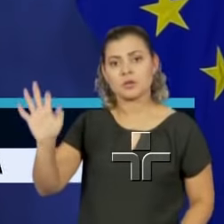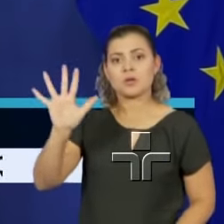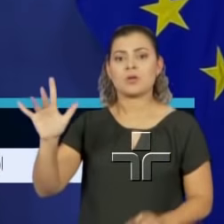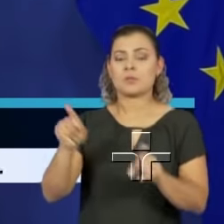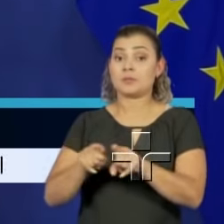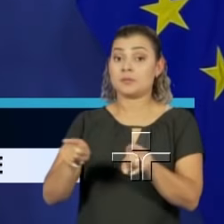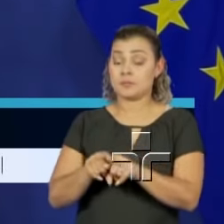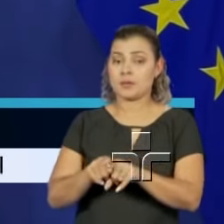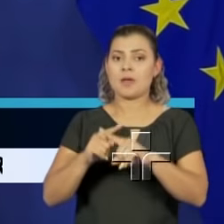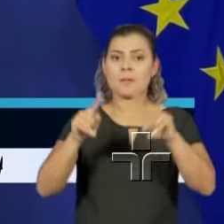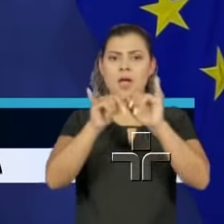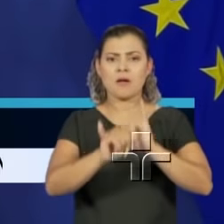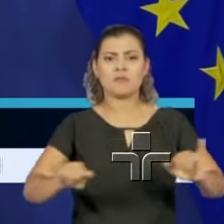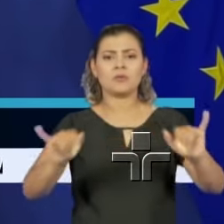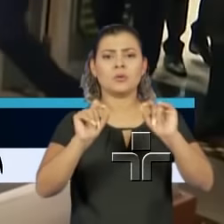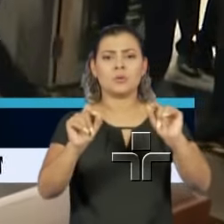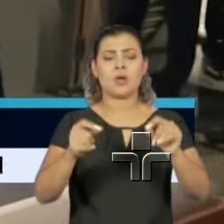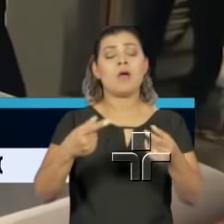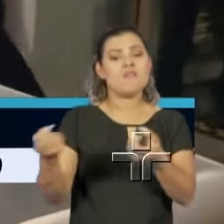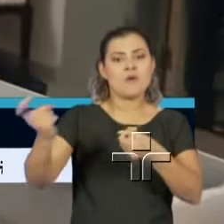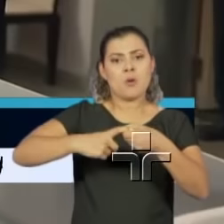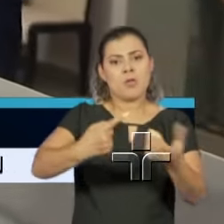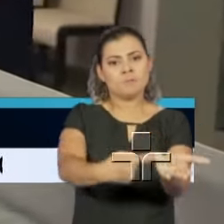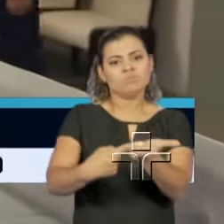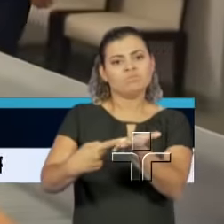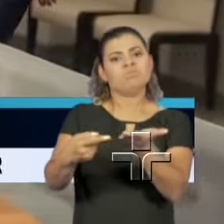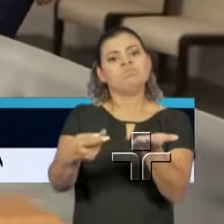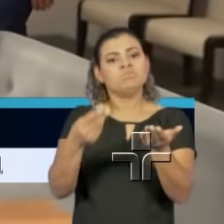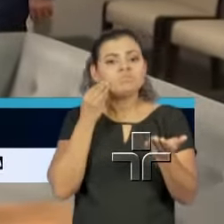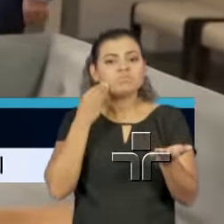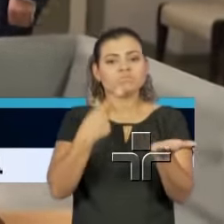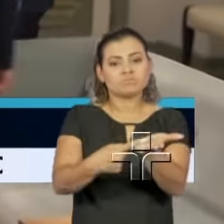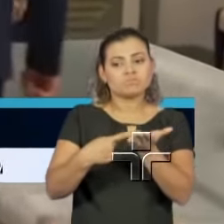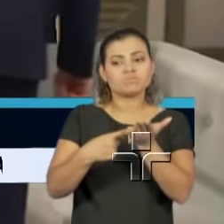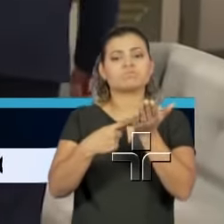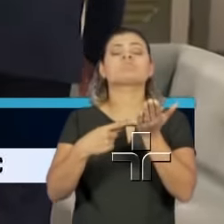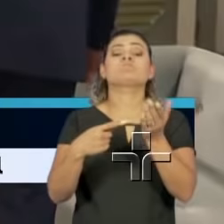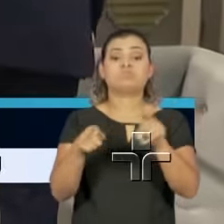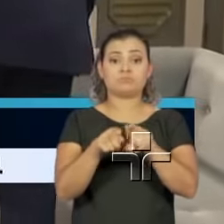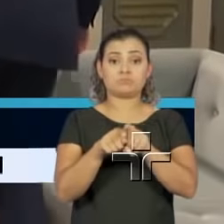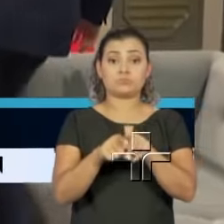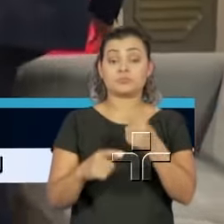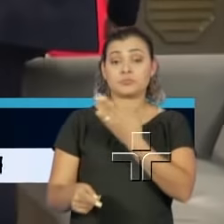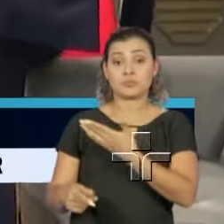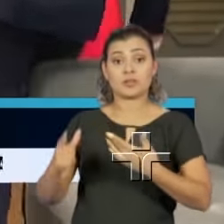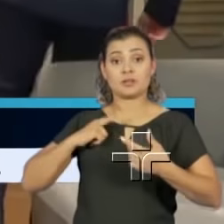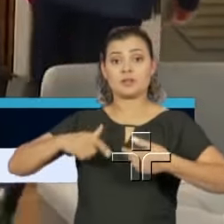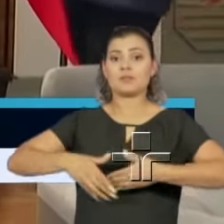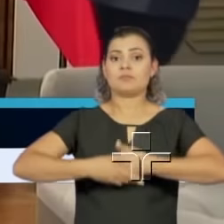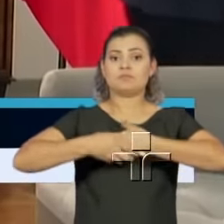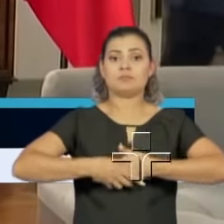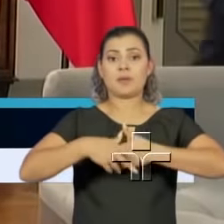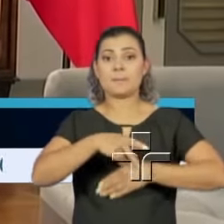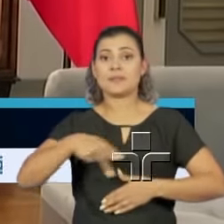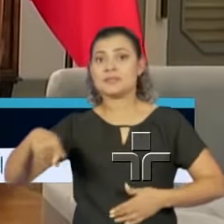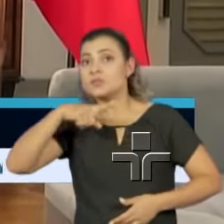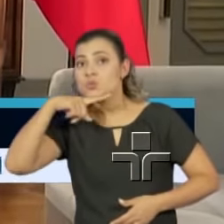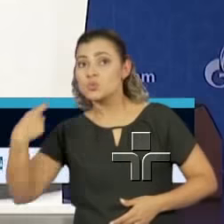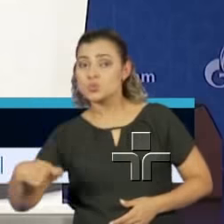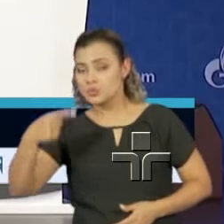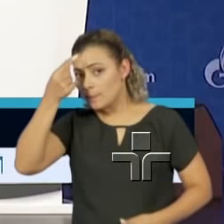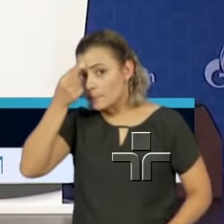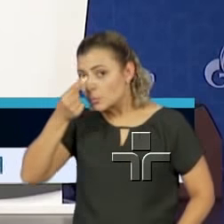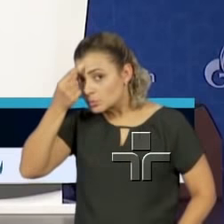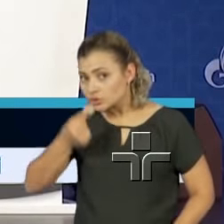dos ataques e a volta do diálogo. Em Istambul, o presidente turco Recep Erdogan recebeu o presidente russo Vladimir